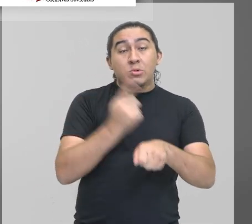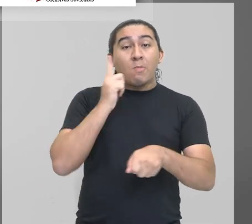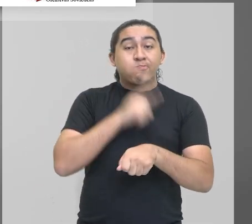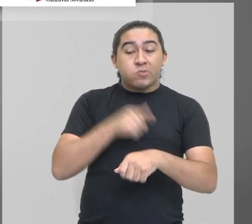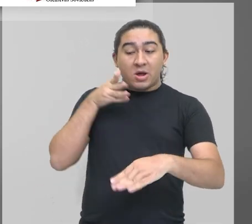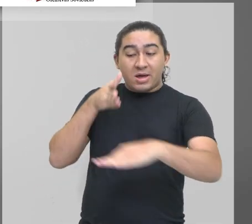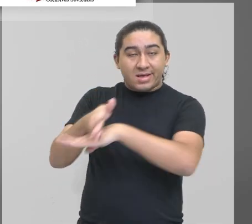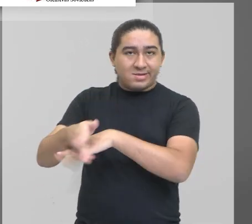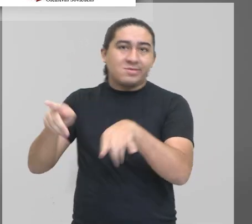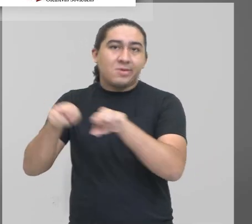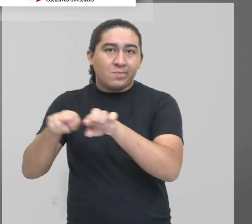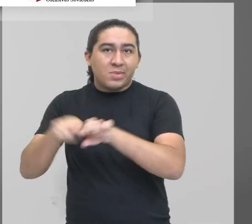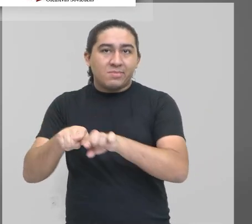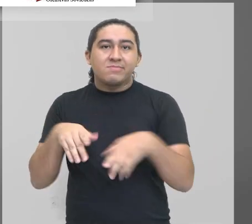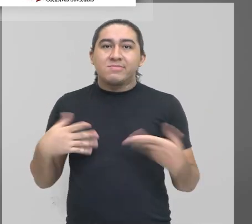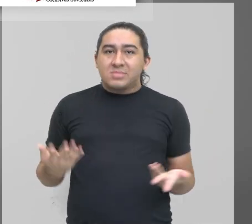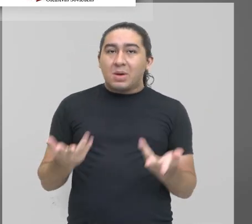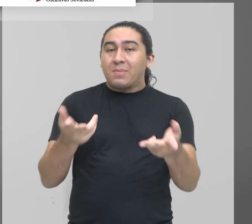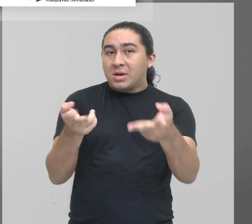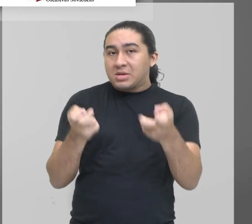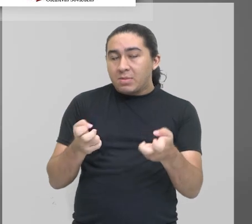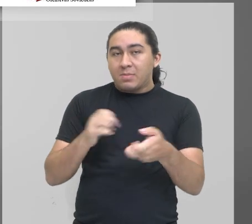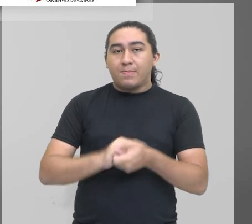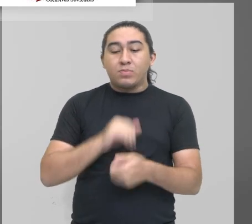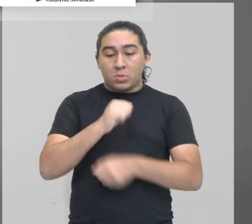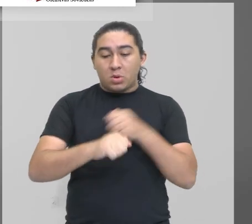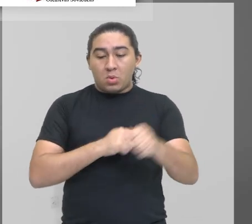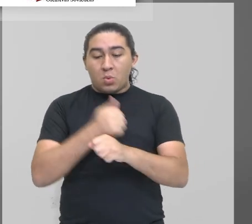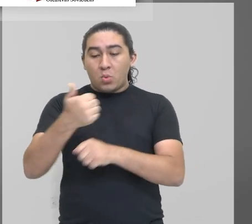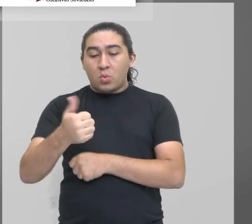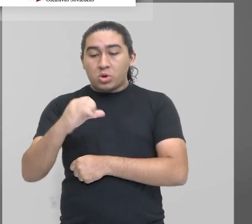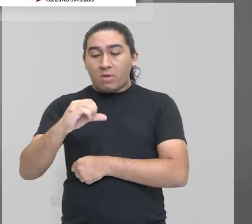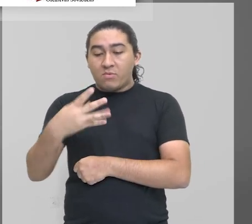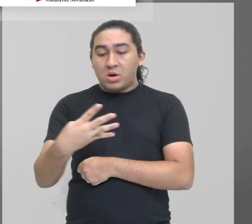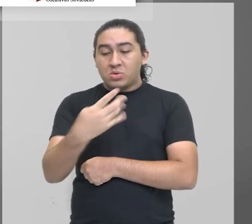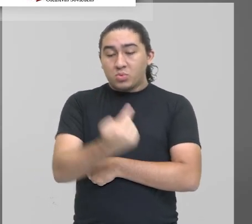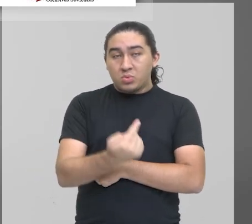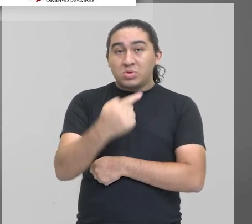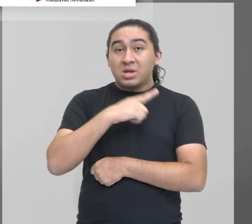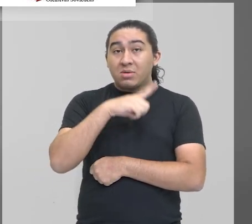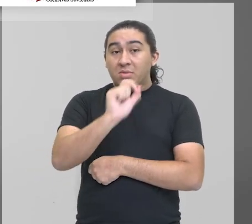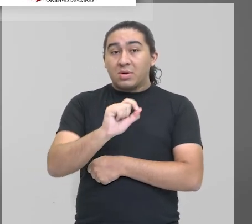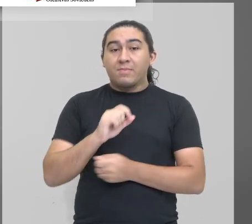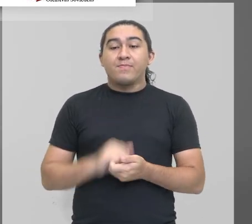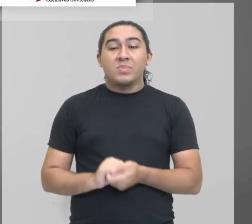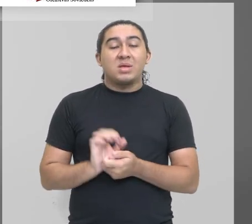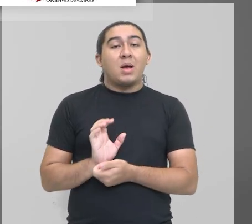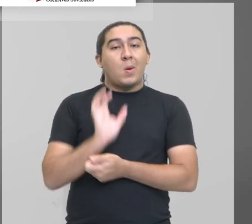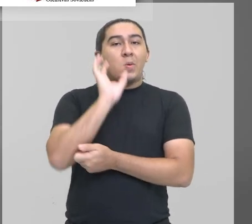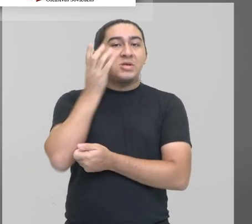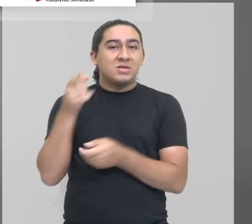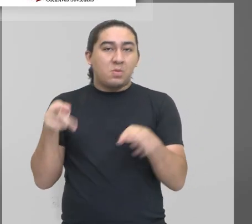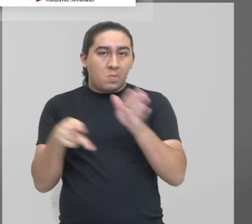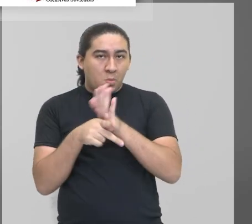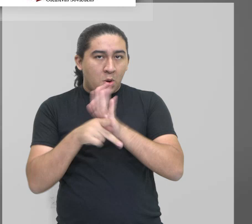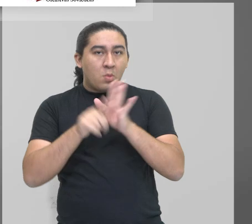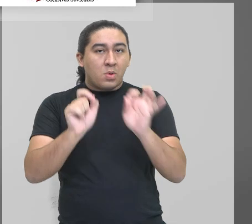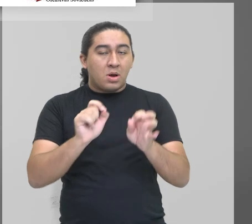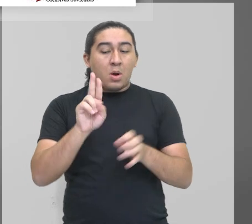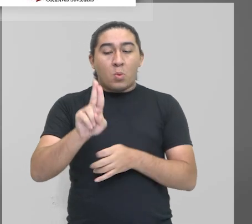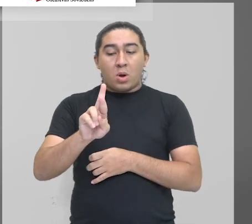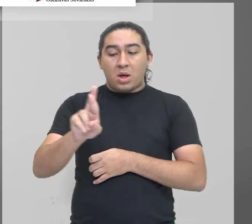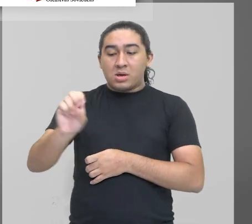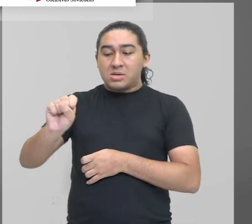no conflito. Então vocês estão vendo que a partir de 41, a gente está vendo que acontece a entrada da